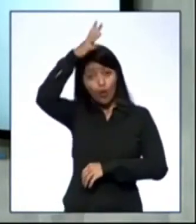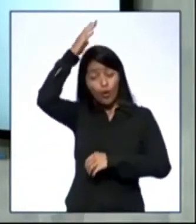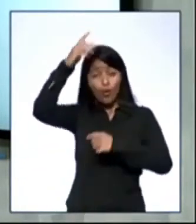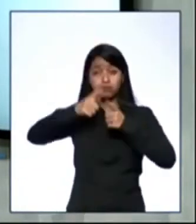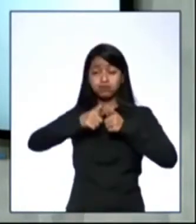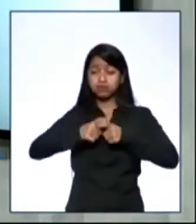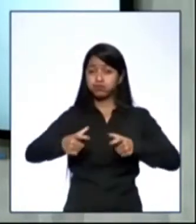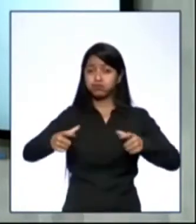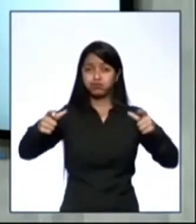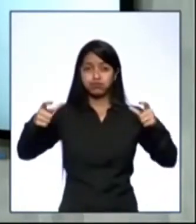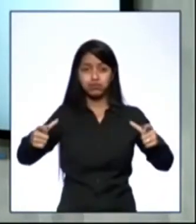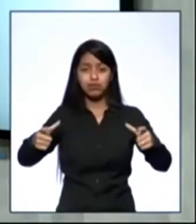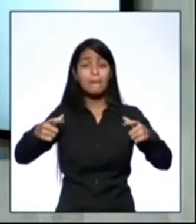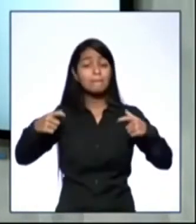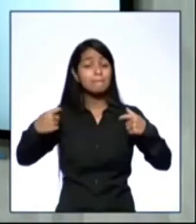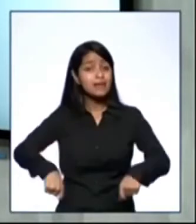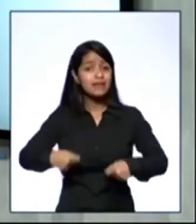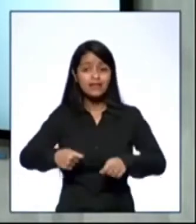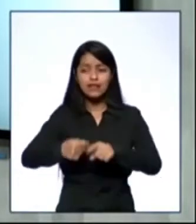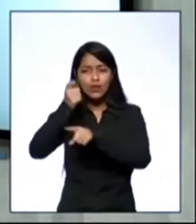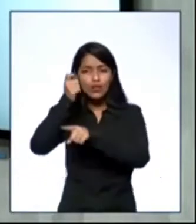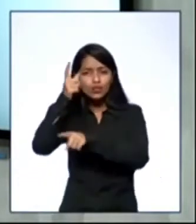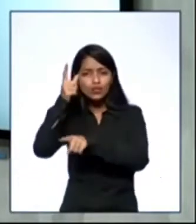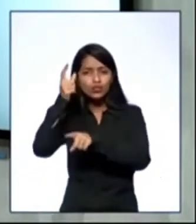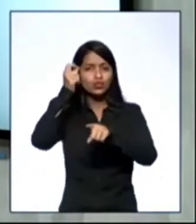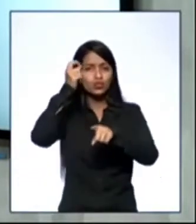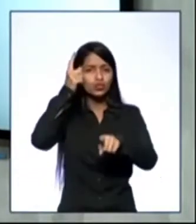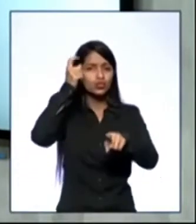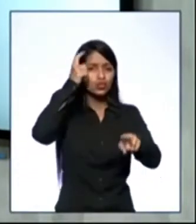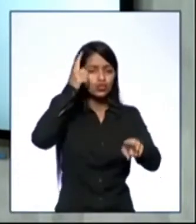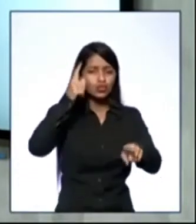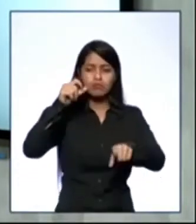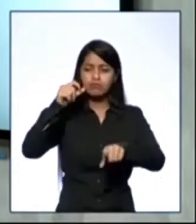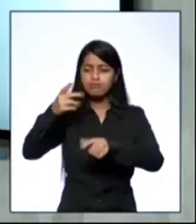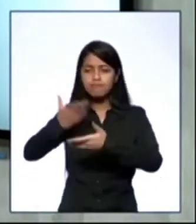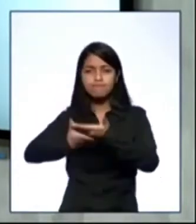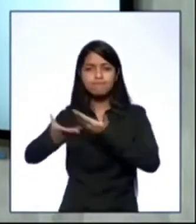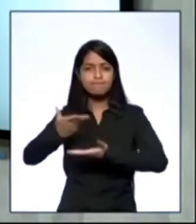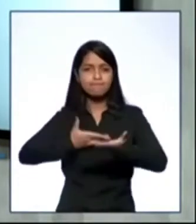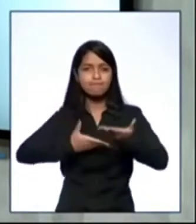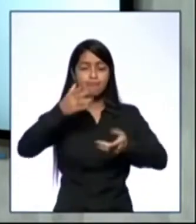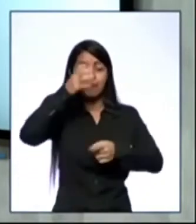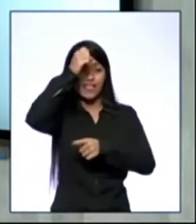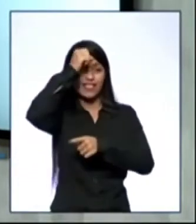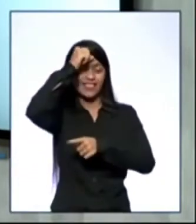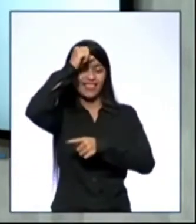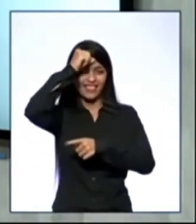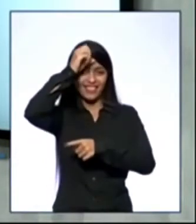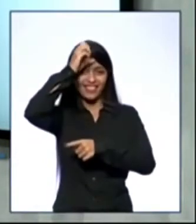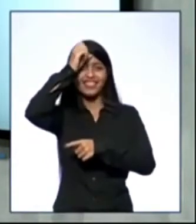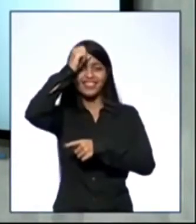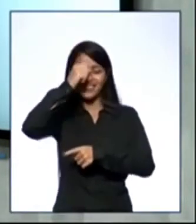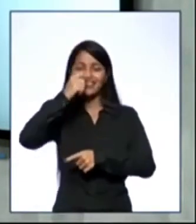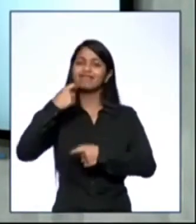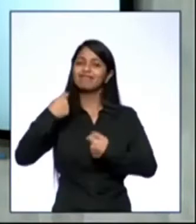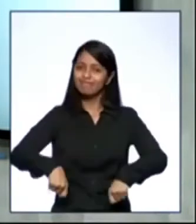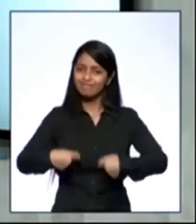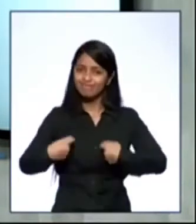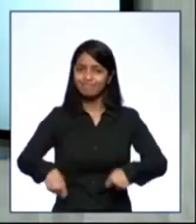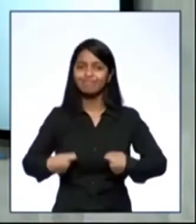gigante, aprendeu, foi obrigada a aprender, a conviver com uma quantidade muito grande de culturas